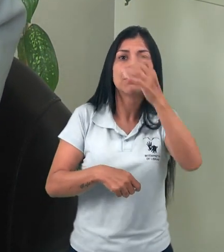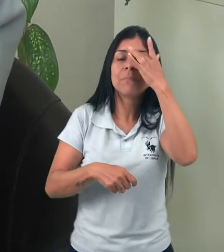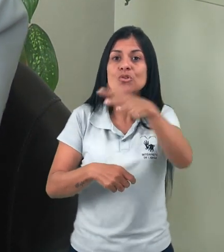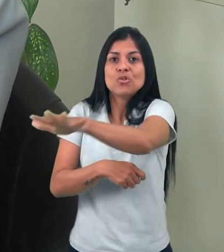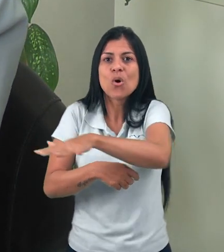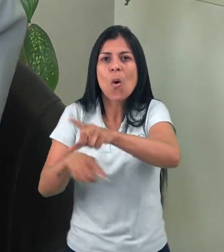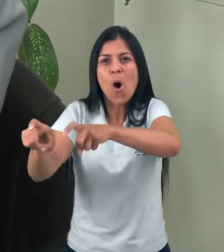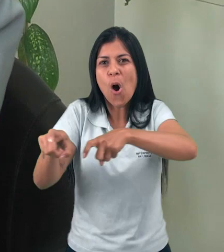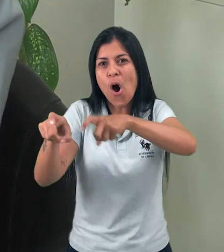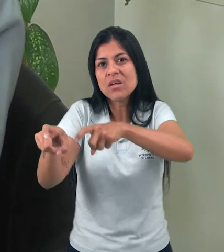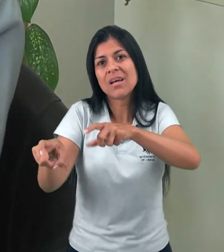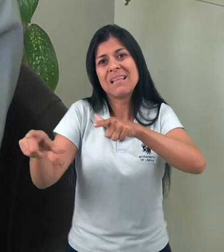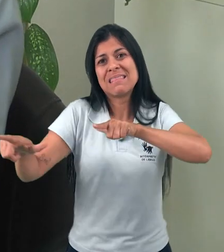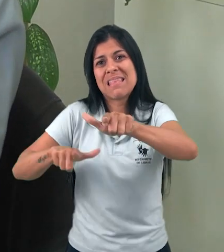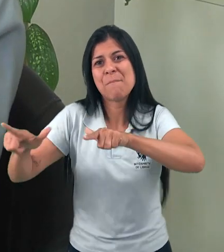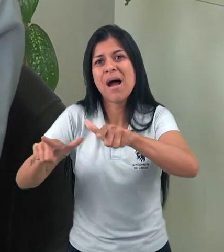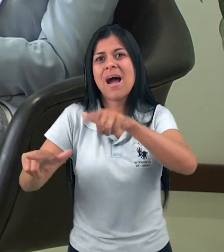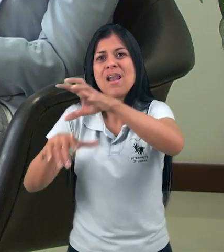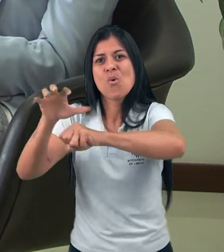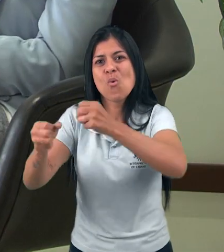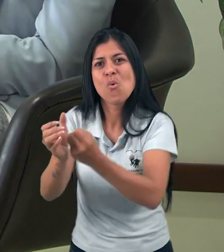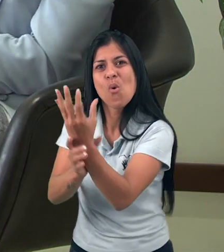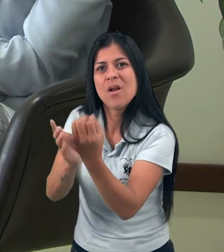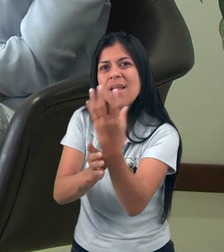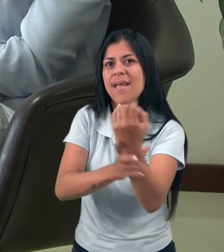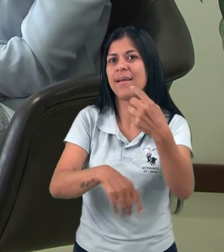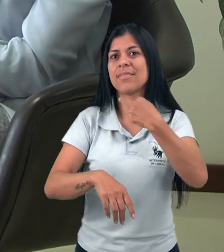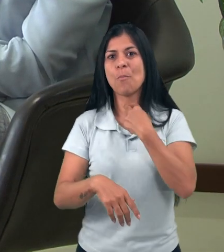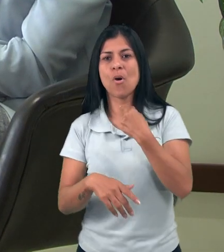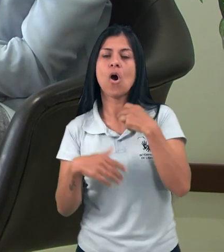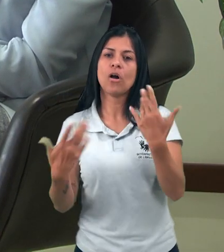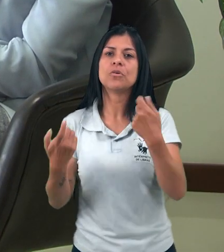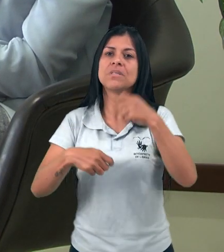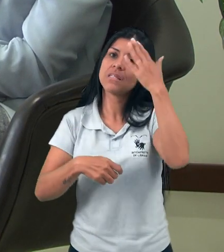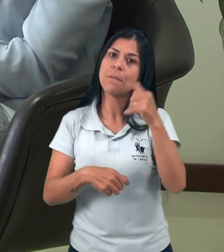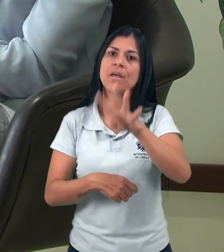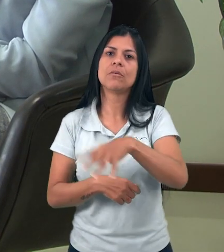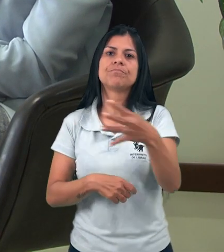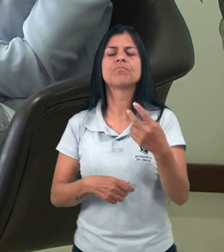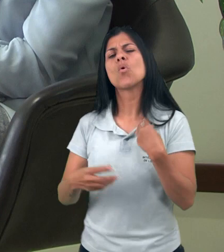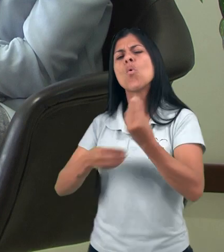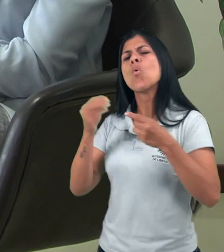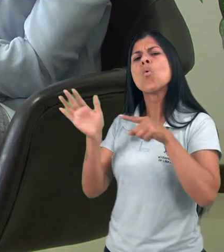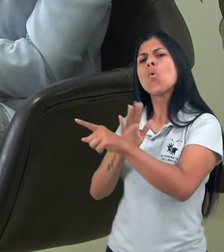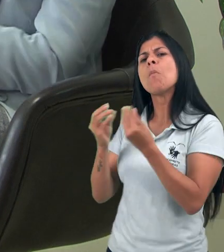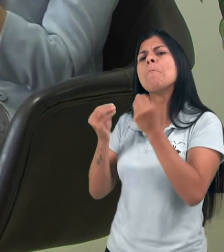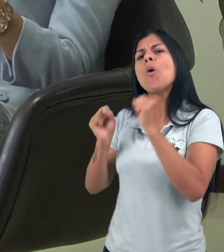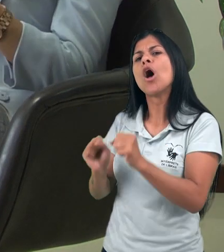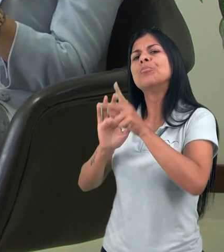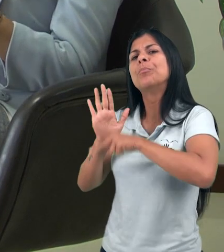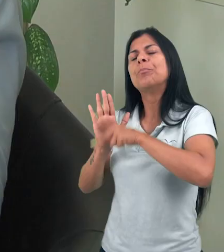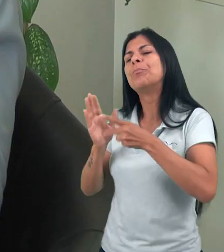a gente segue também o calendário local. E como que as pessoas fazem para participar desse projeto? É